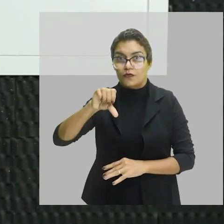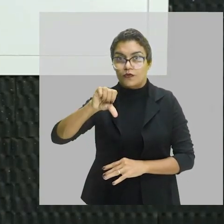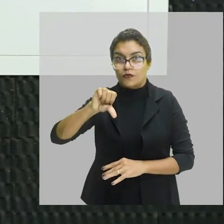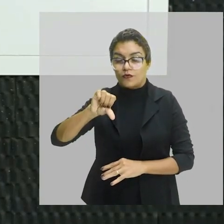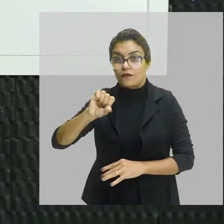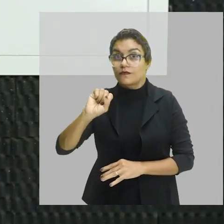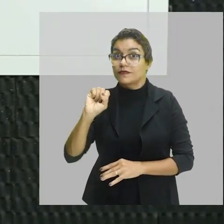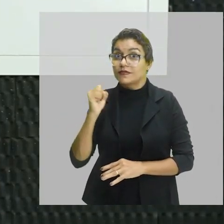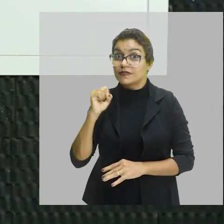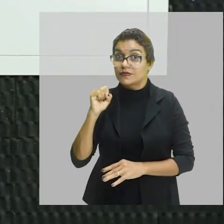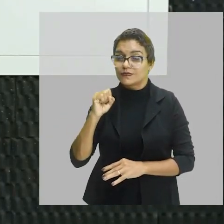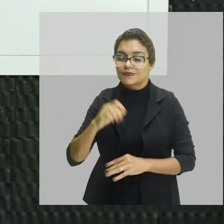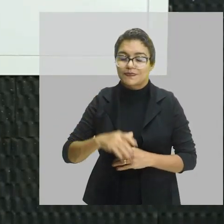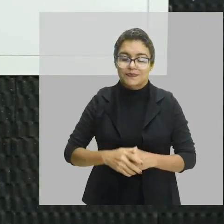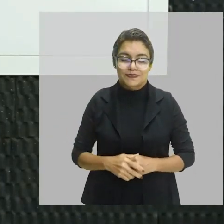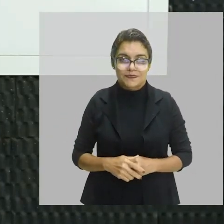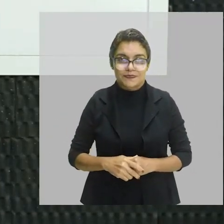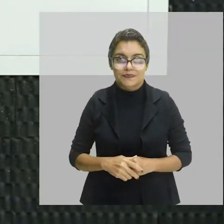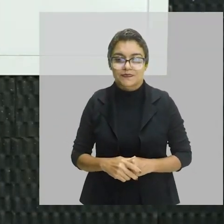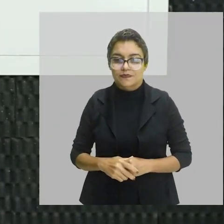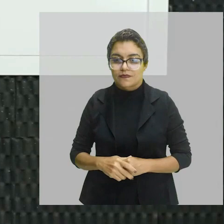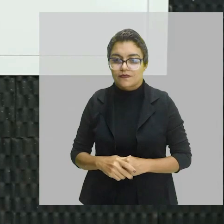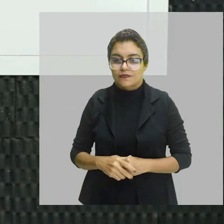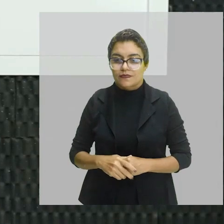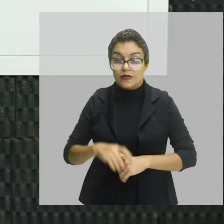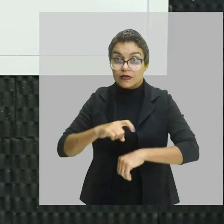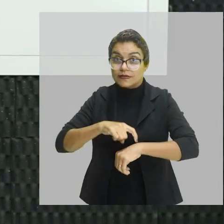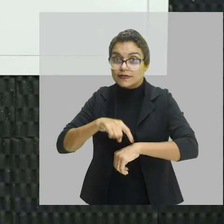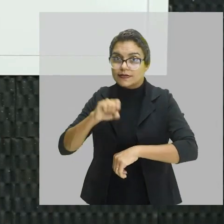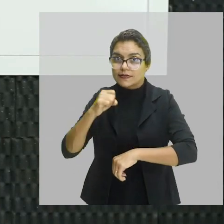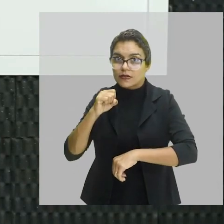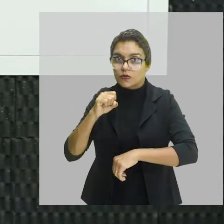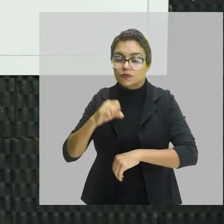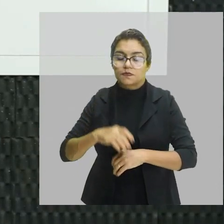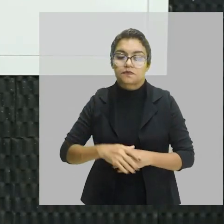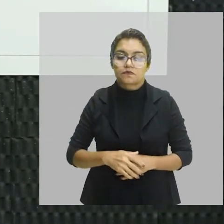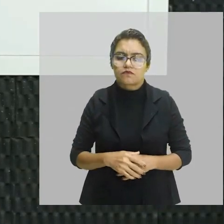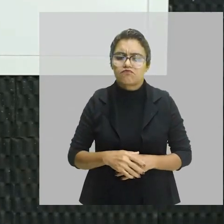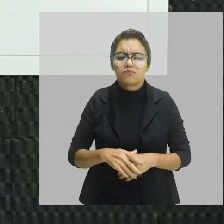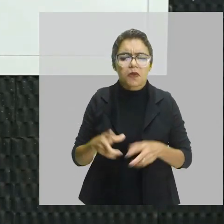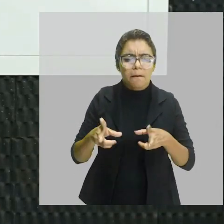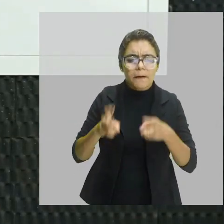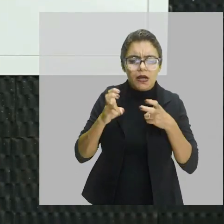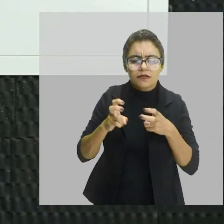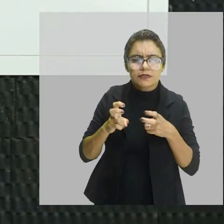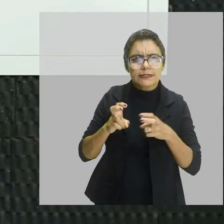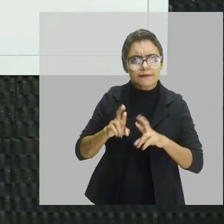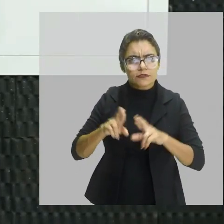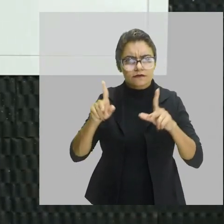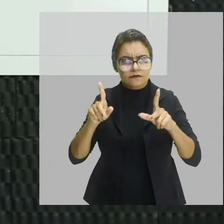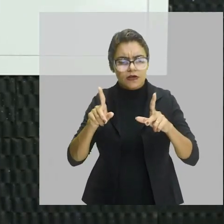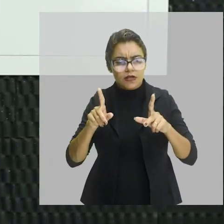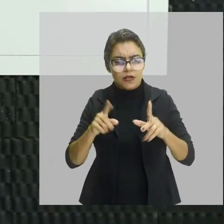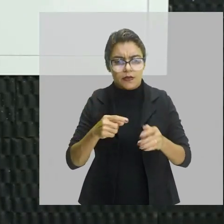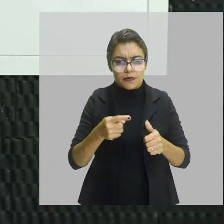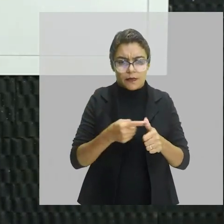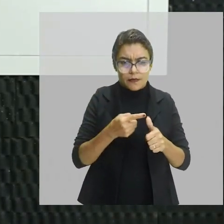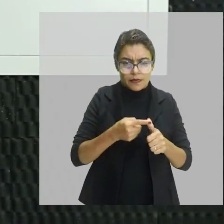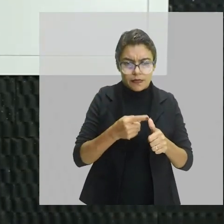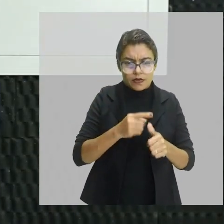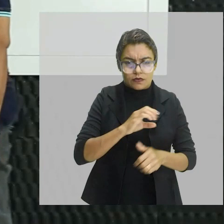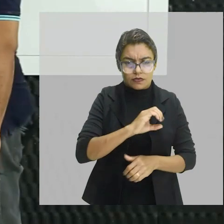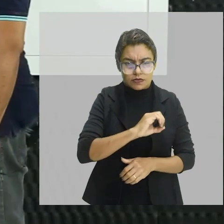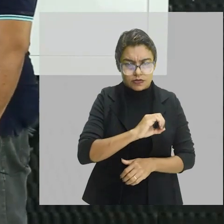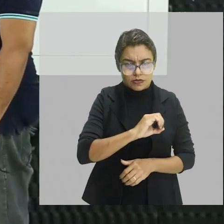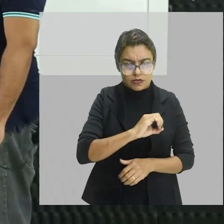12,9 segundos, certo? Então, a gente já consegue ver uma diferença aí entre os dois, né? Que um vai de 0 a 100 em 13 segundos